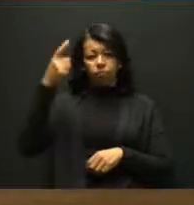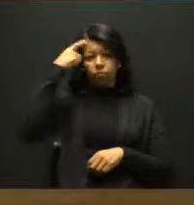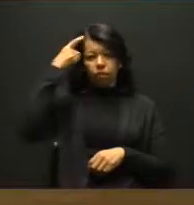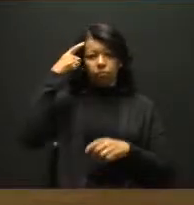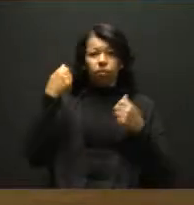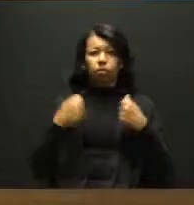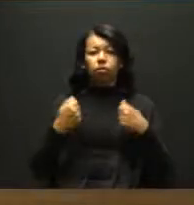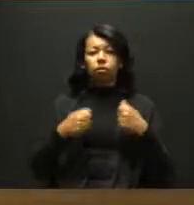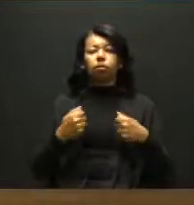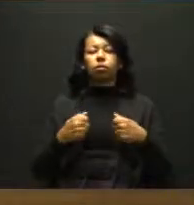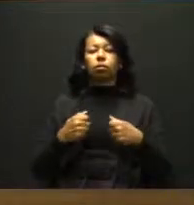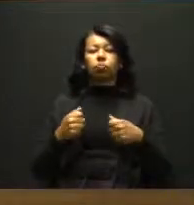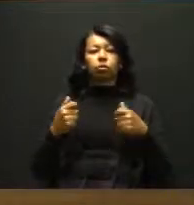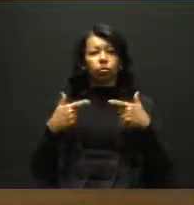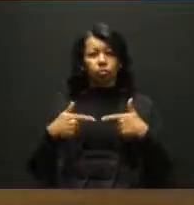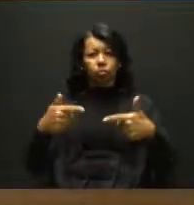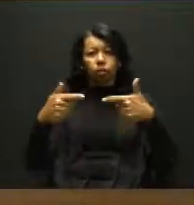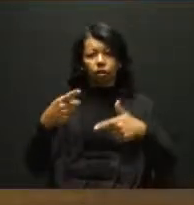comunidade